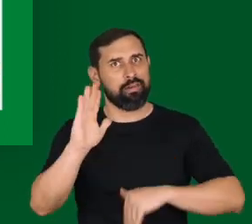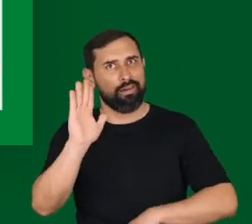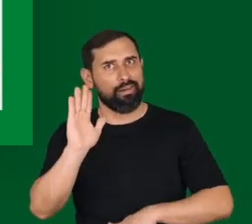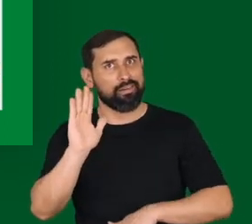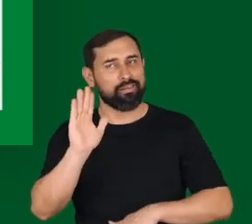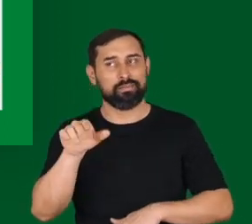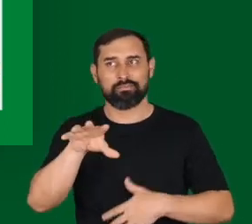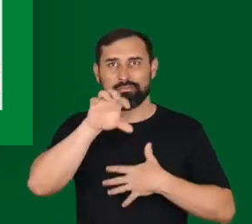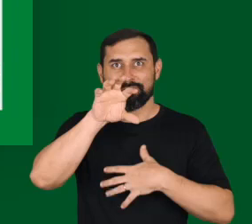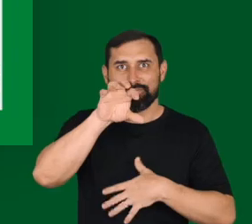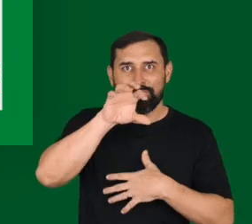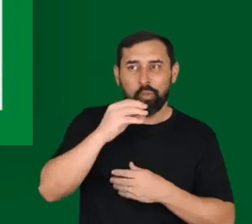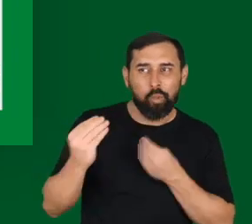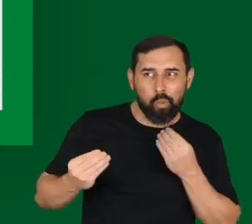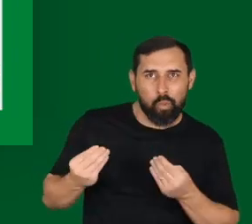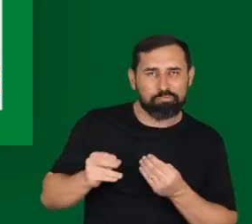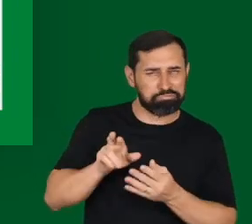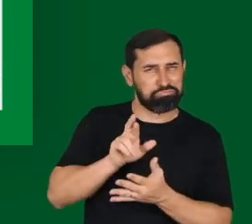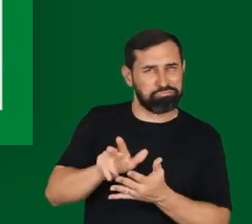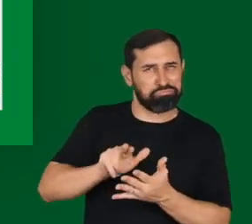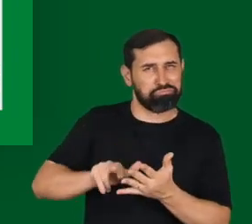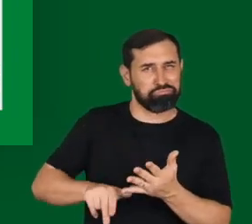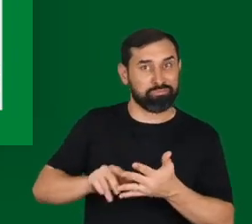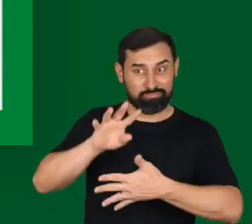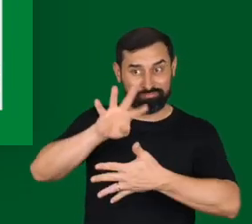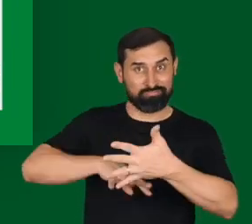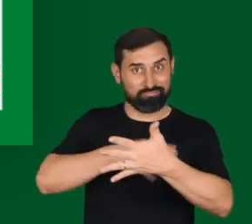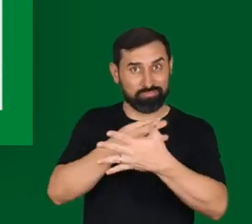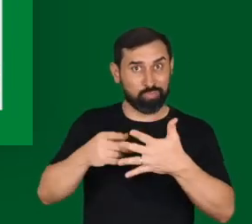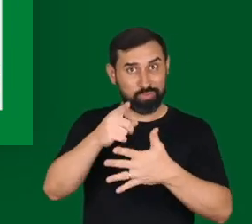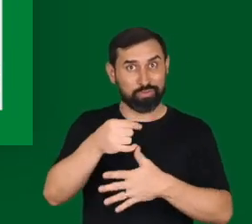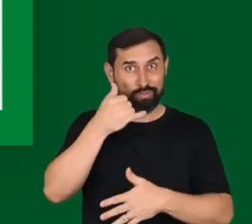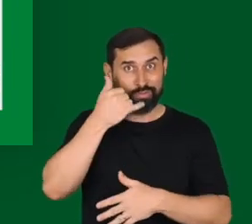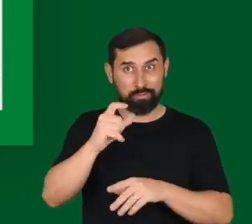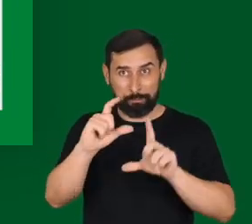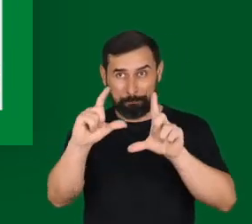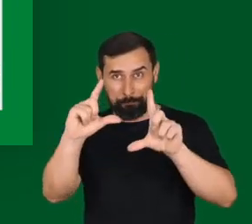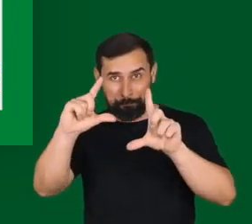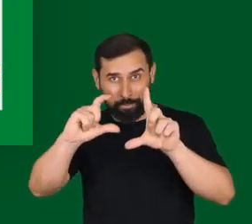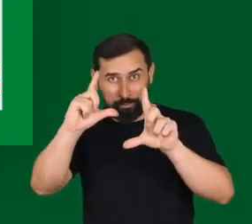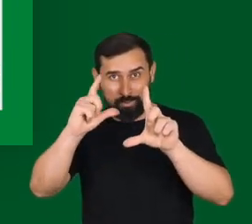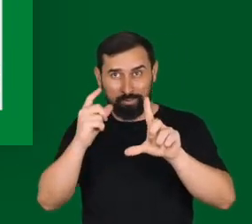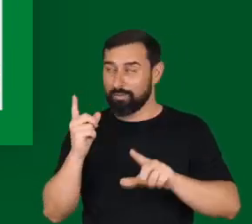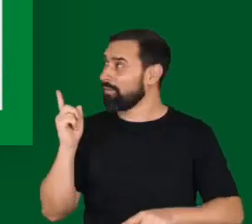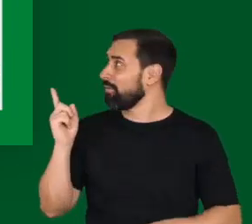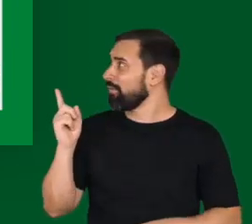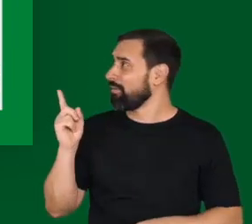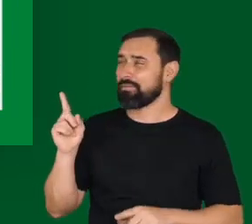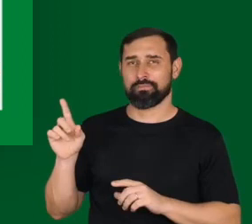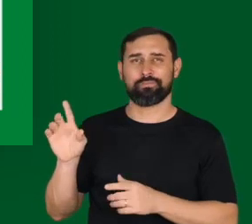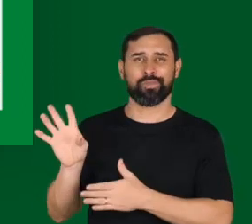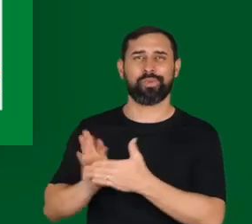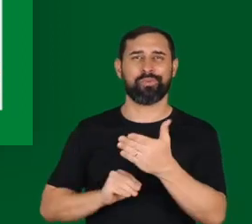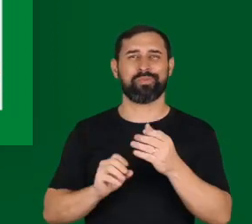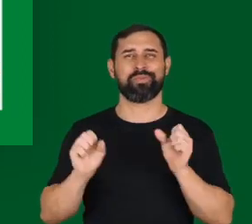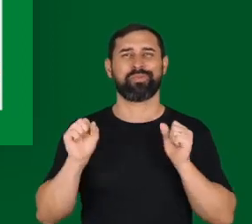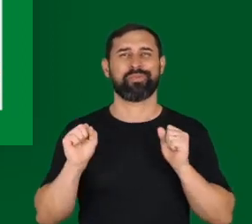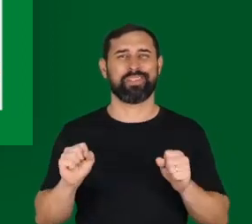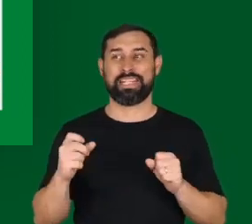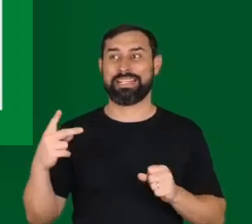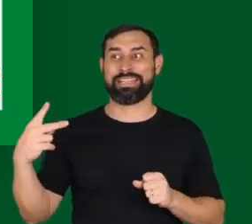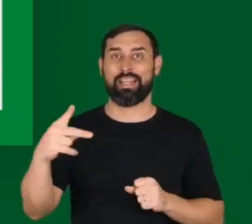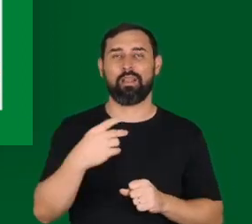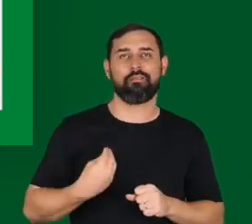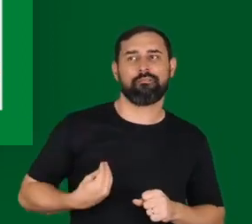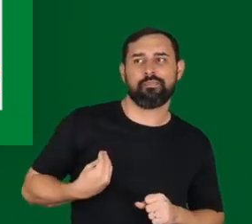adequada ali, ela vai estar acima de 60, a frequência respiratória e o débito urinário, tá? Então, é uma tela interessante para vocês fazerem o print. Então, a gente